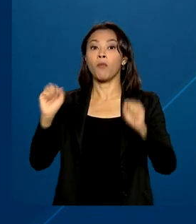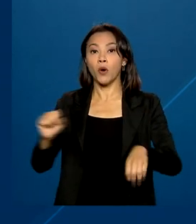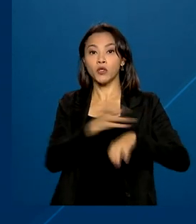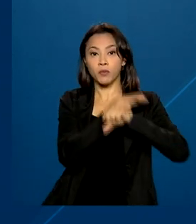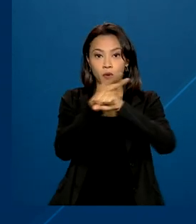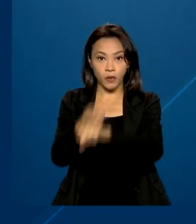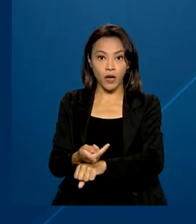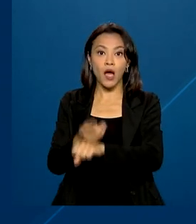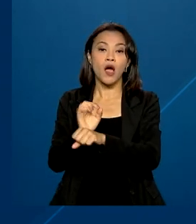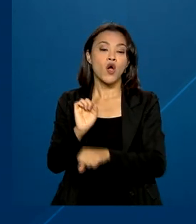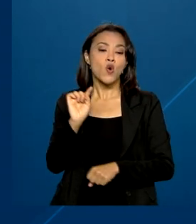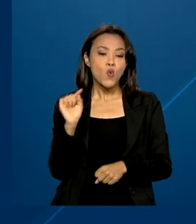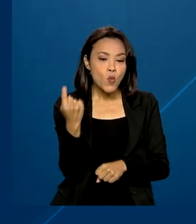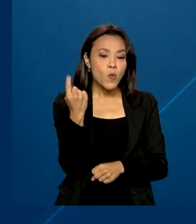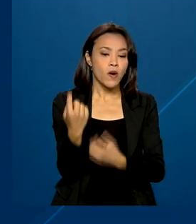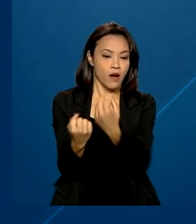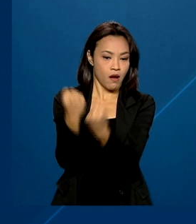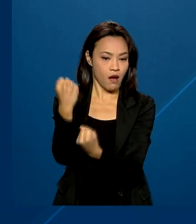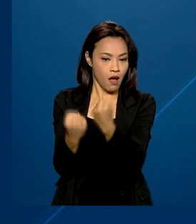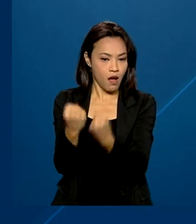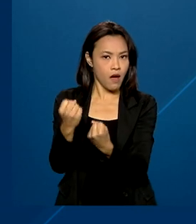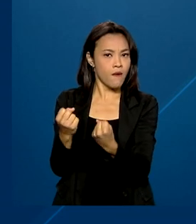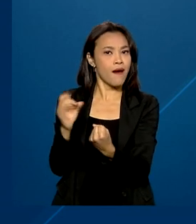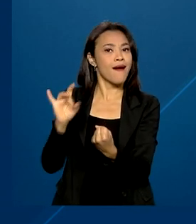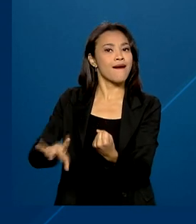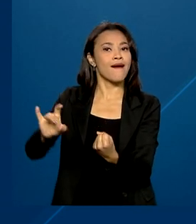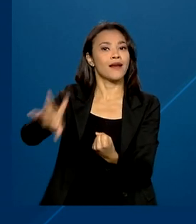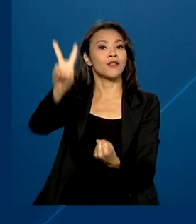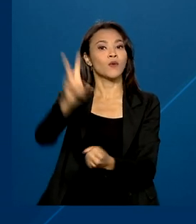para um único carro a cada dois anos.